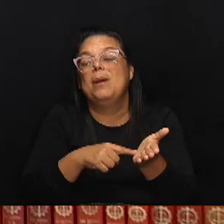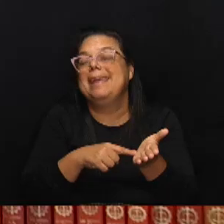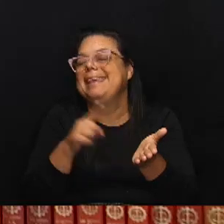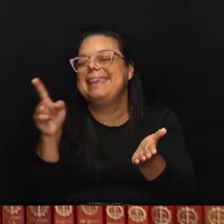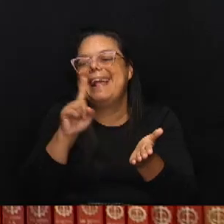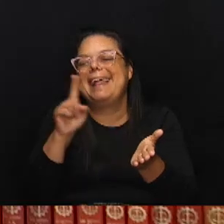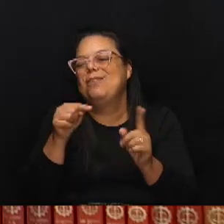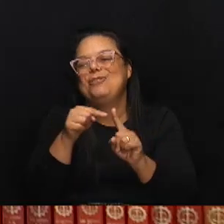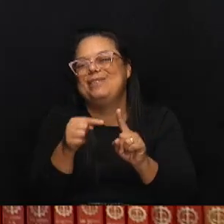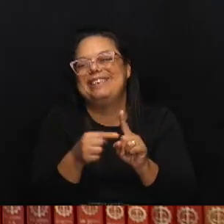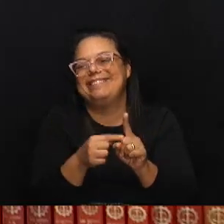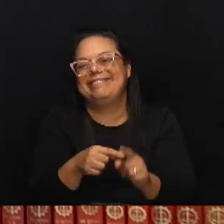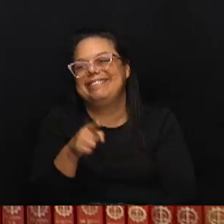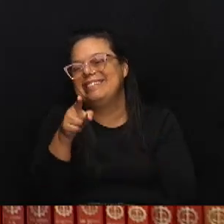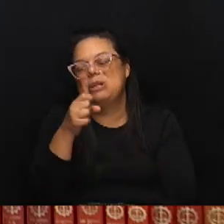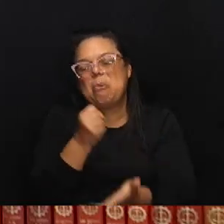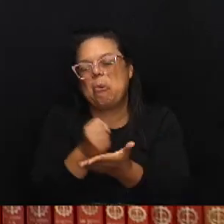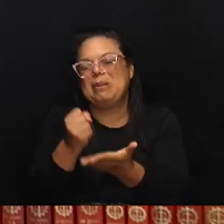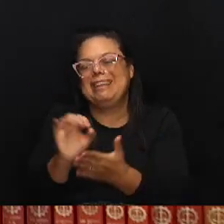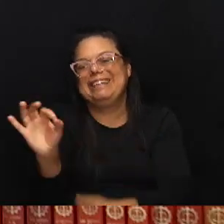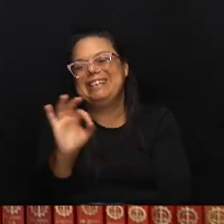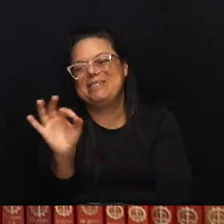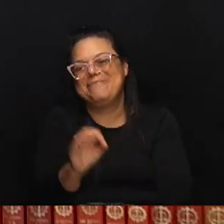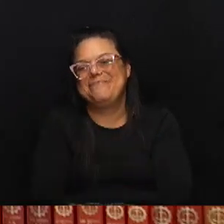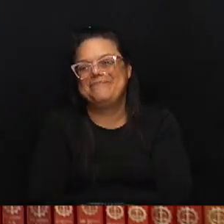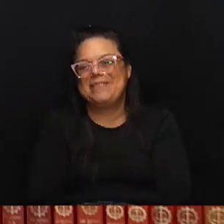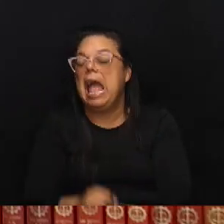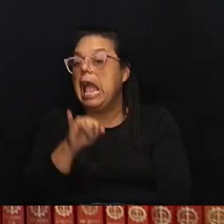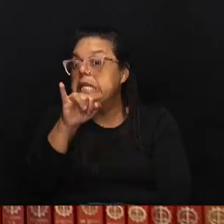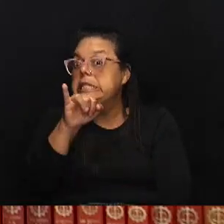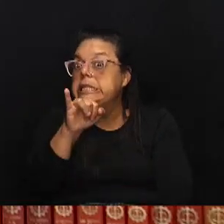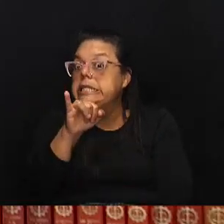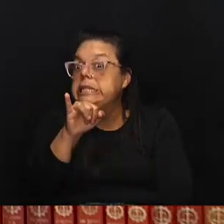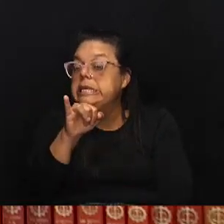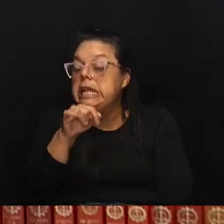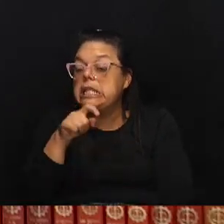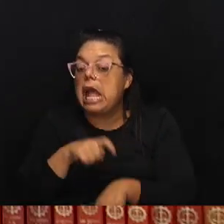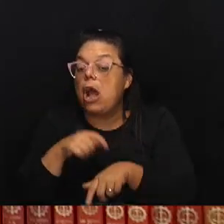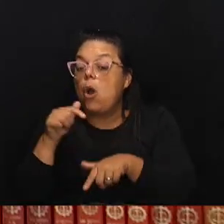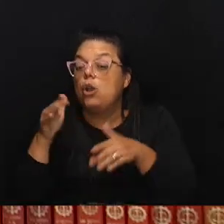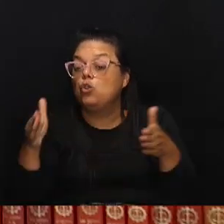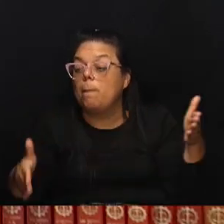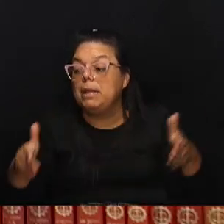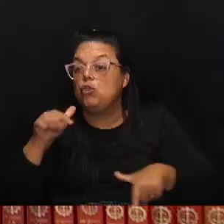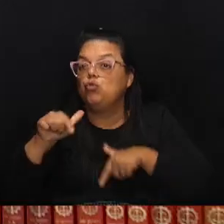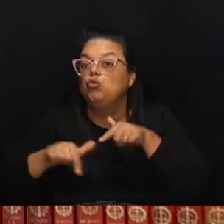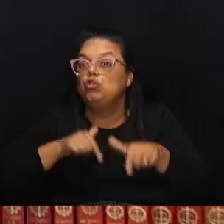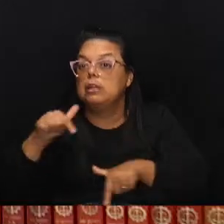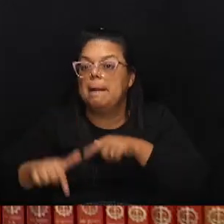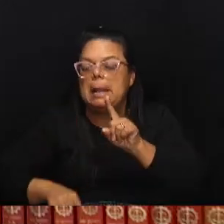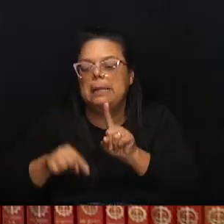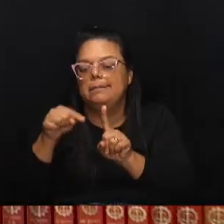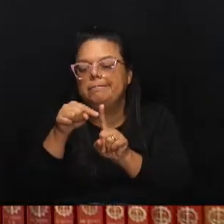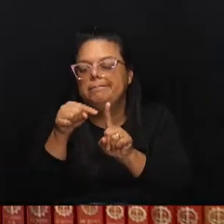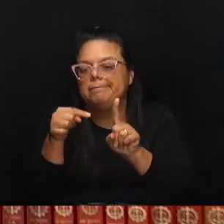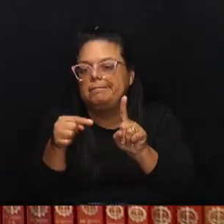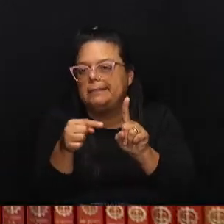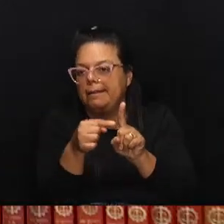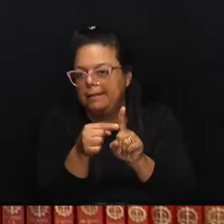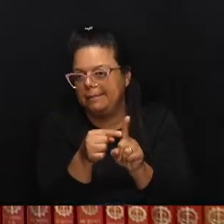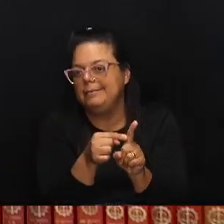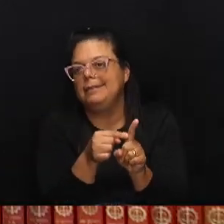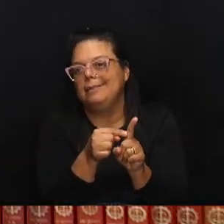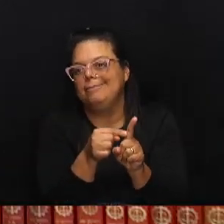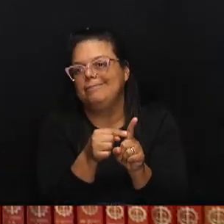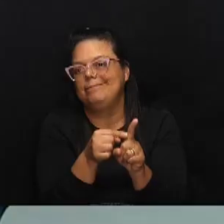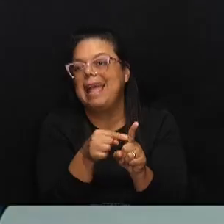se ela estivesse, ela não seria nem contratada. E se ela engravidasse durante o período que ela estivesse trabalhando, ela